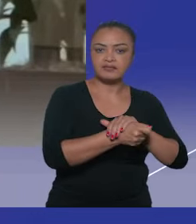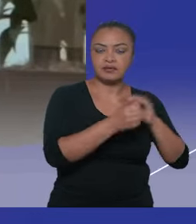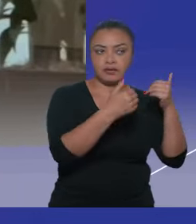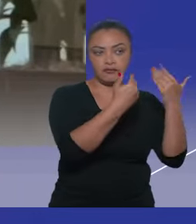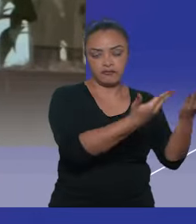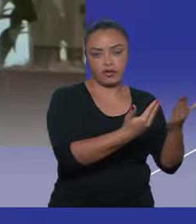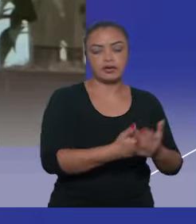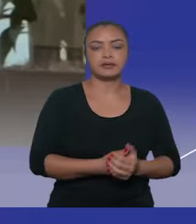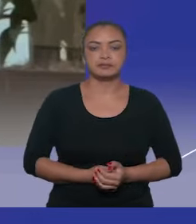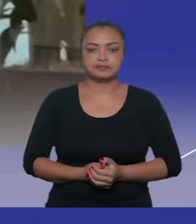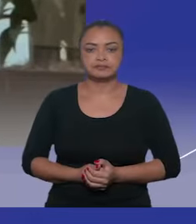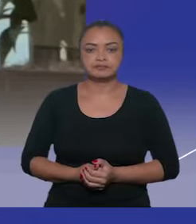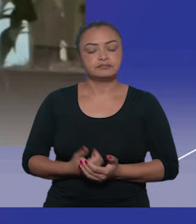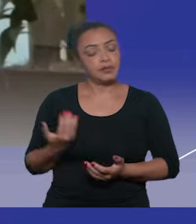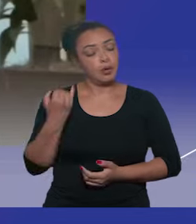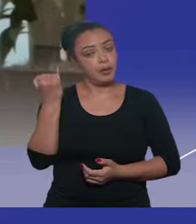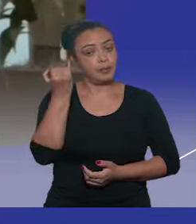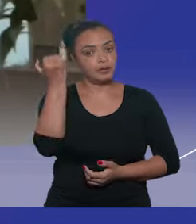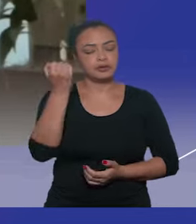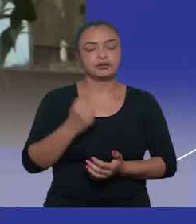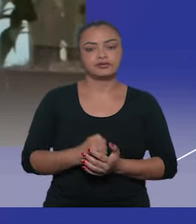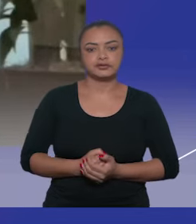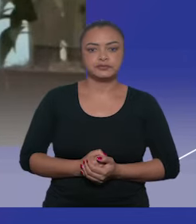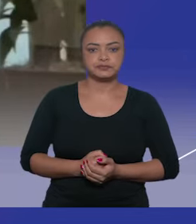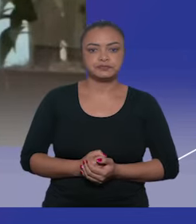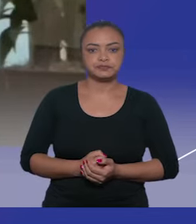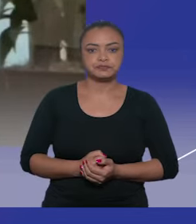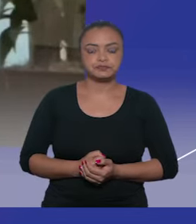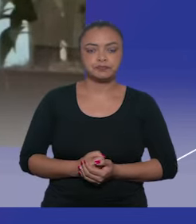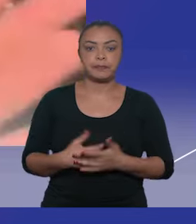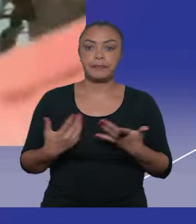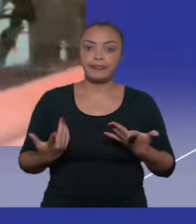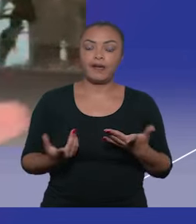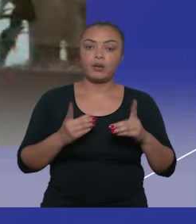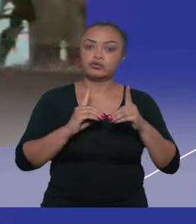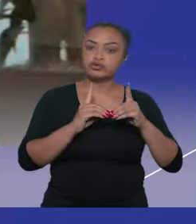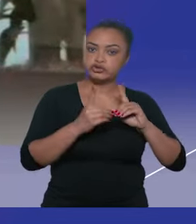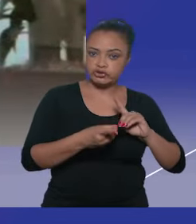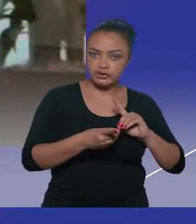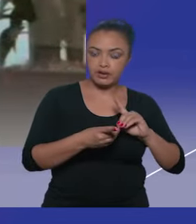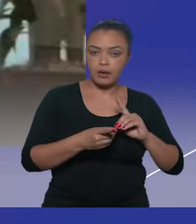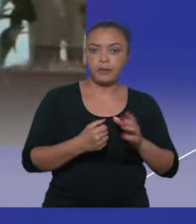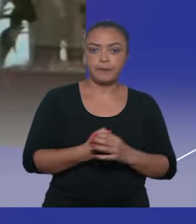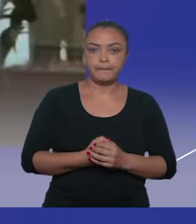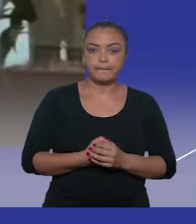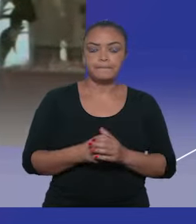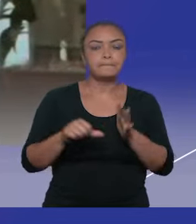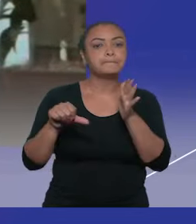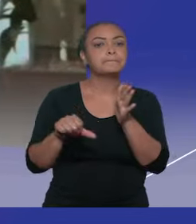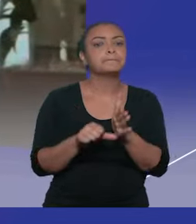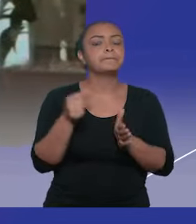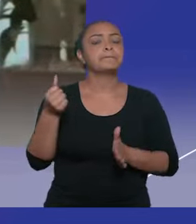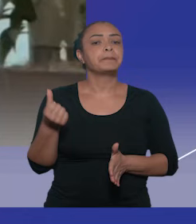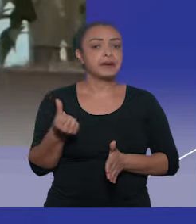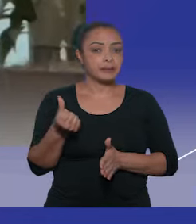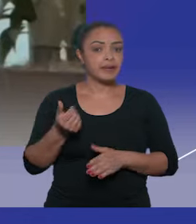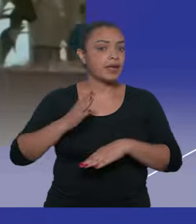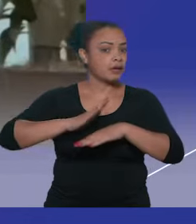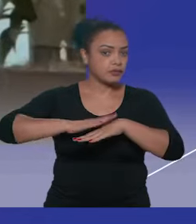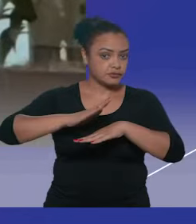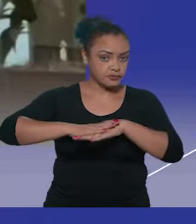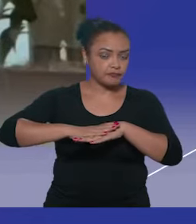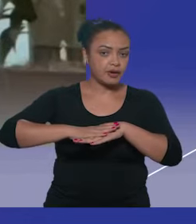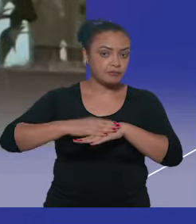internacionalização dos seus investimentos. Ele está começando essa jornada de aumentar as alternativas de investimento dele fora do